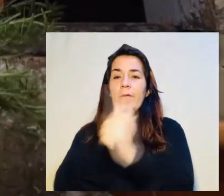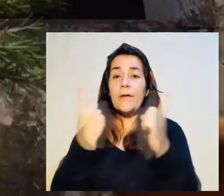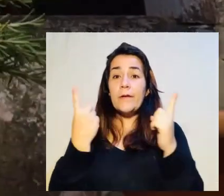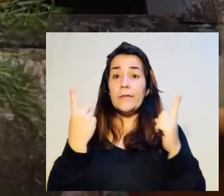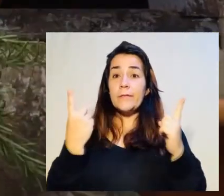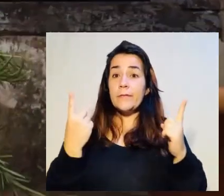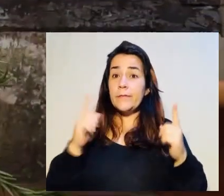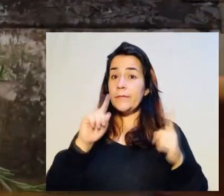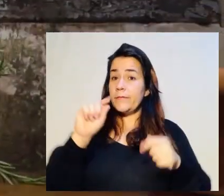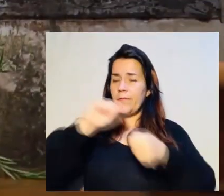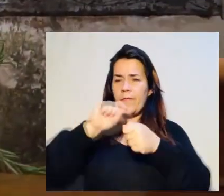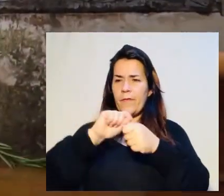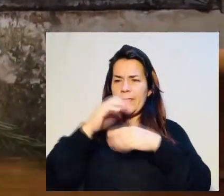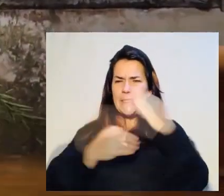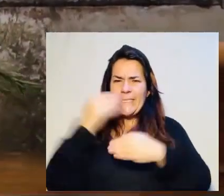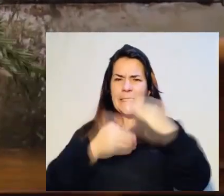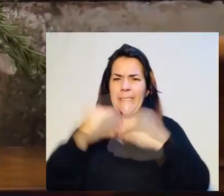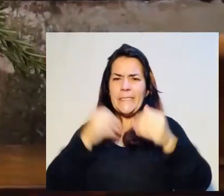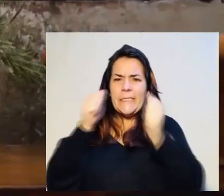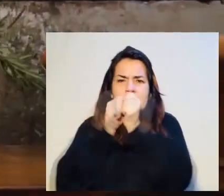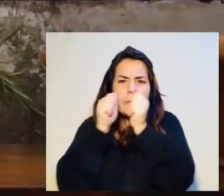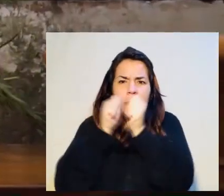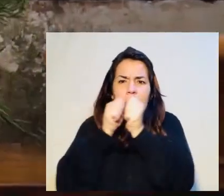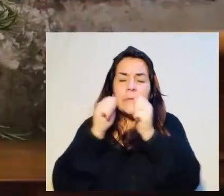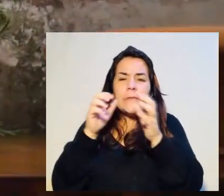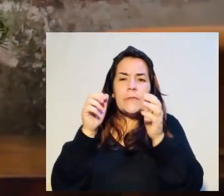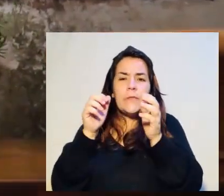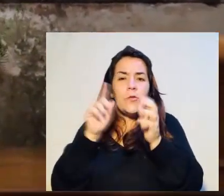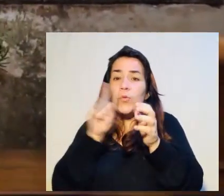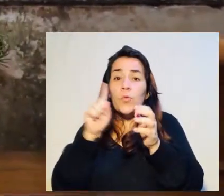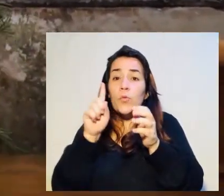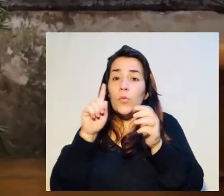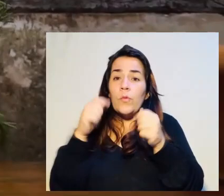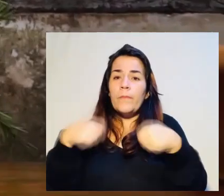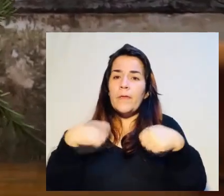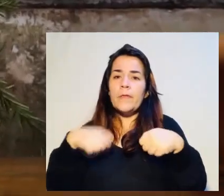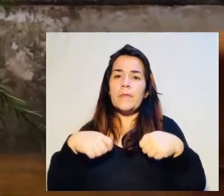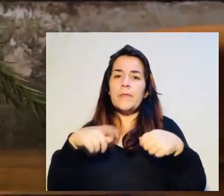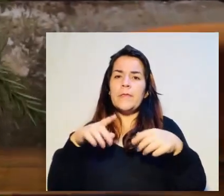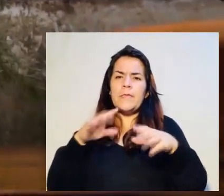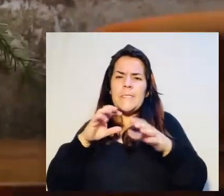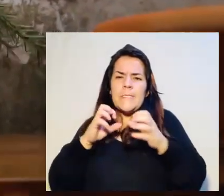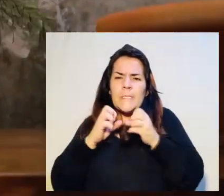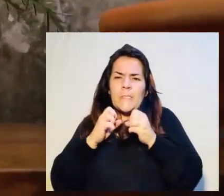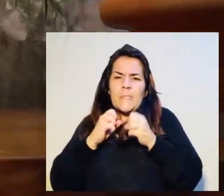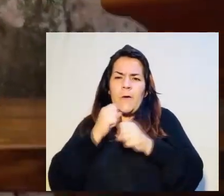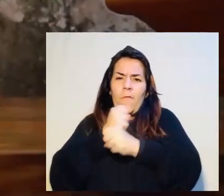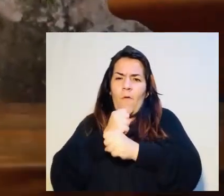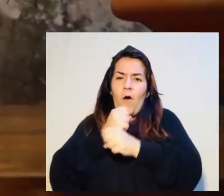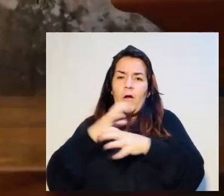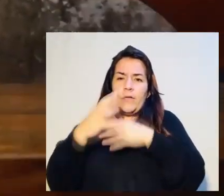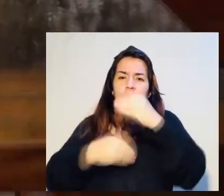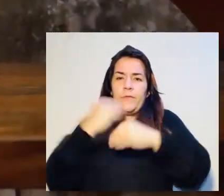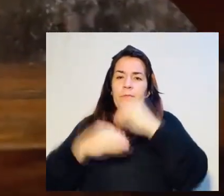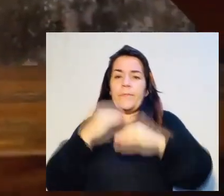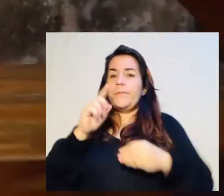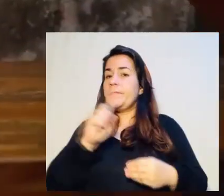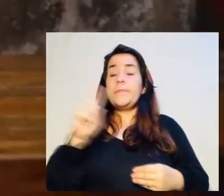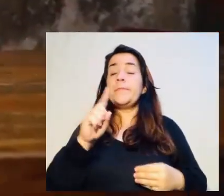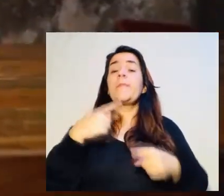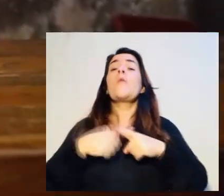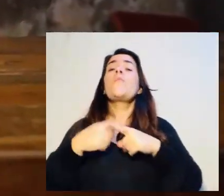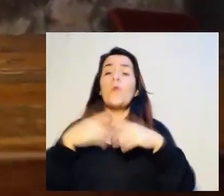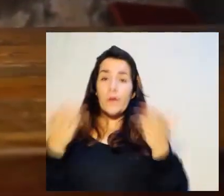certo distanciamento. Não precisa fazer aquele negocinho muito juntinho. Também não precisa apertar muito